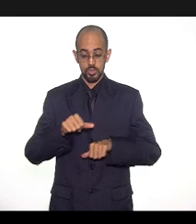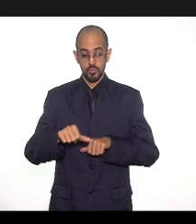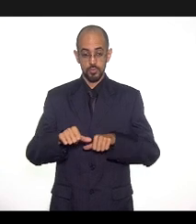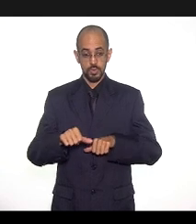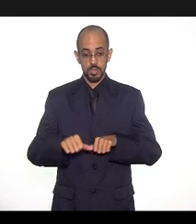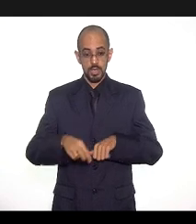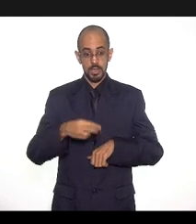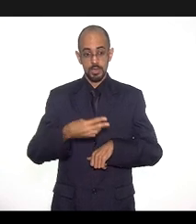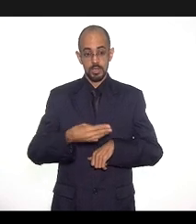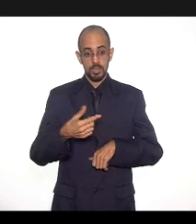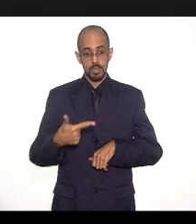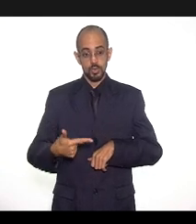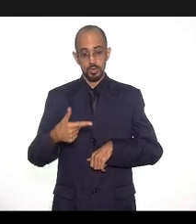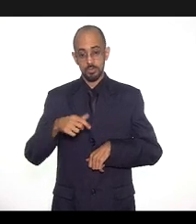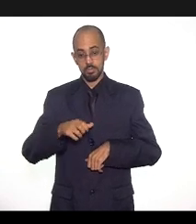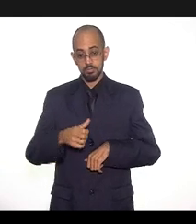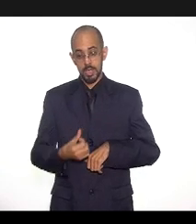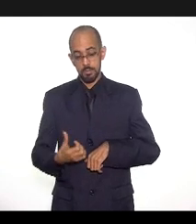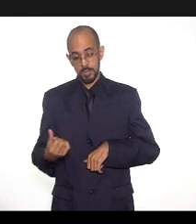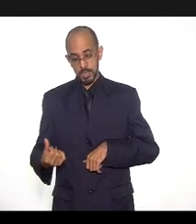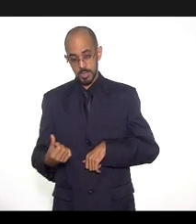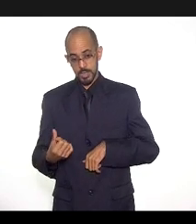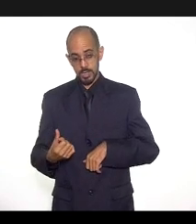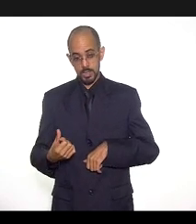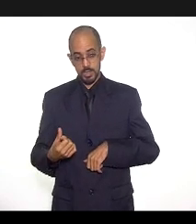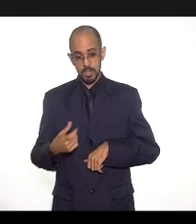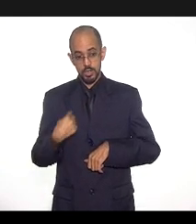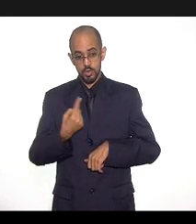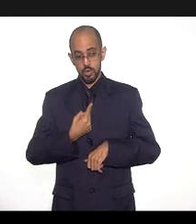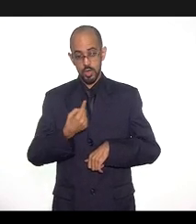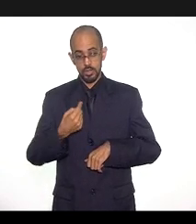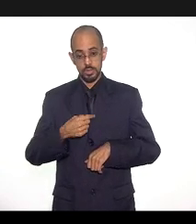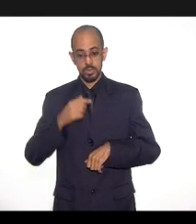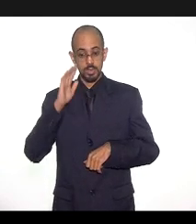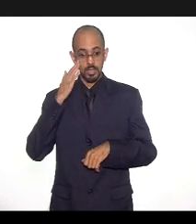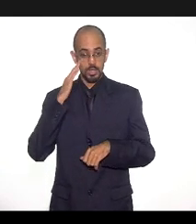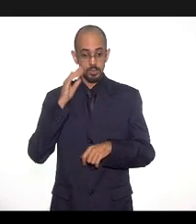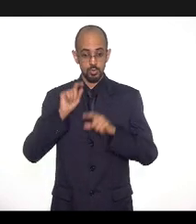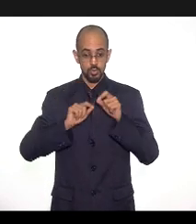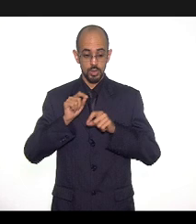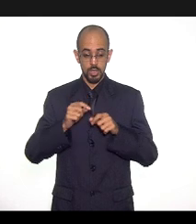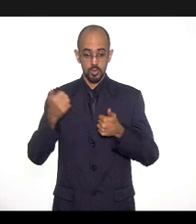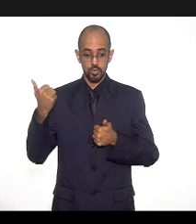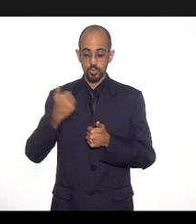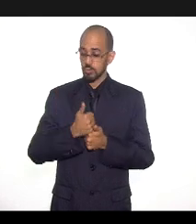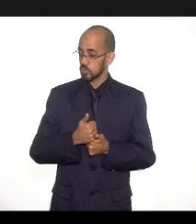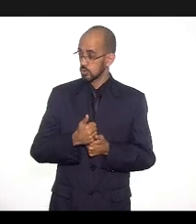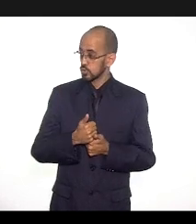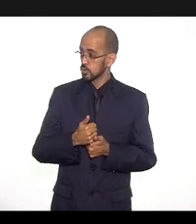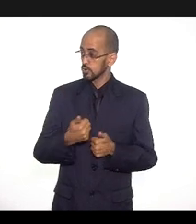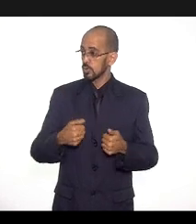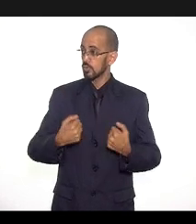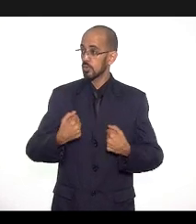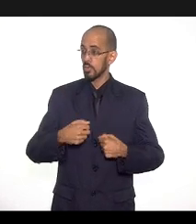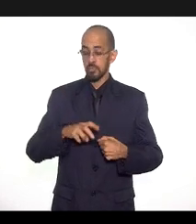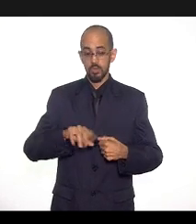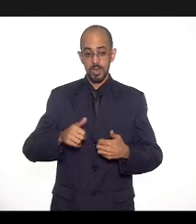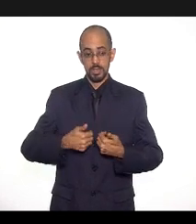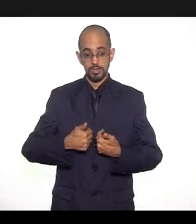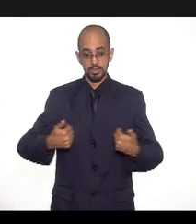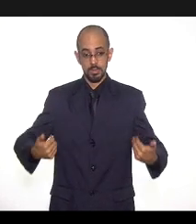aqui afirmamos é que no substitutivo iria se separar a imunidade